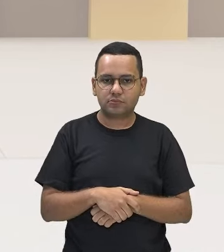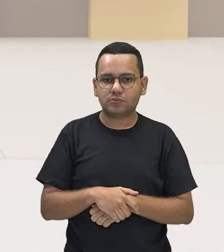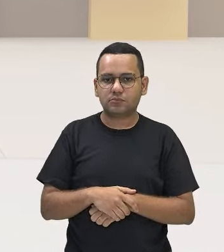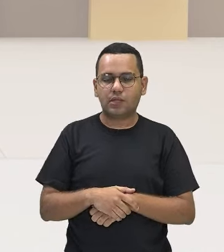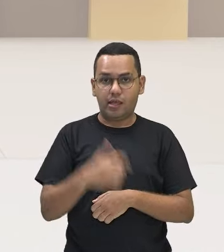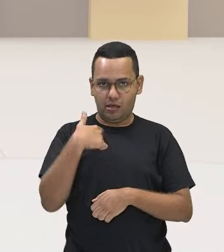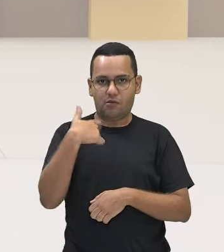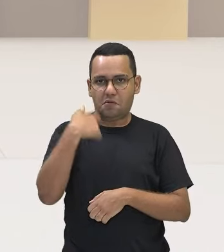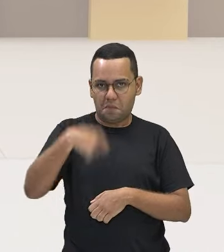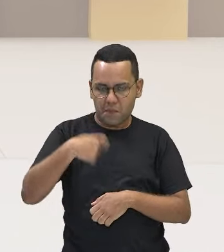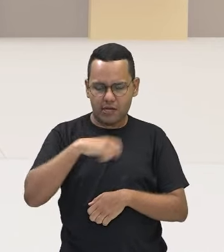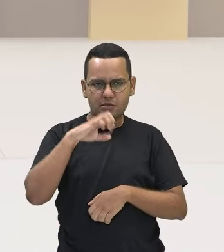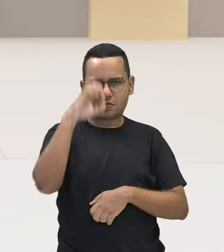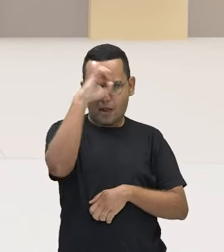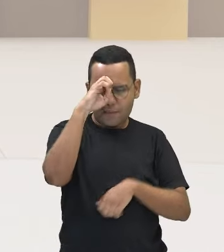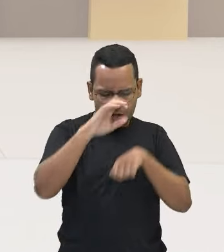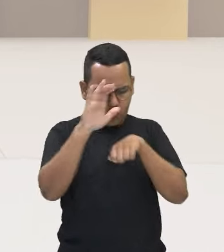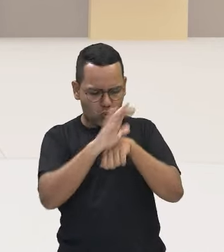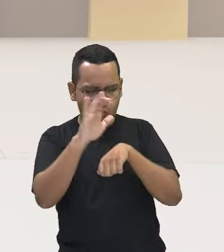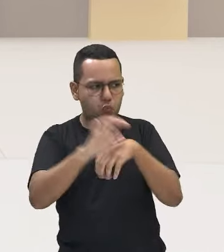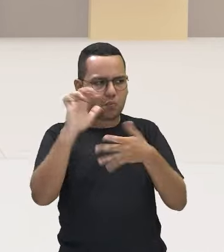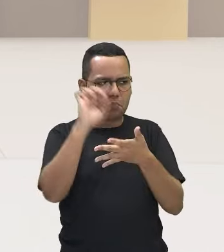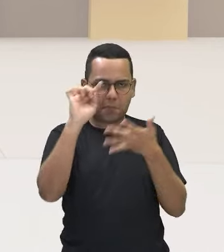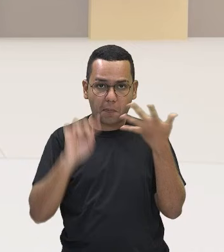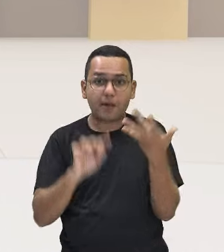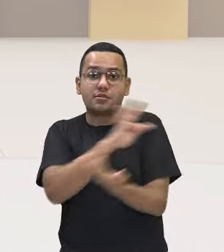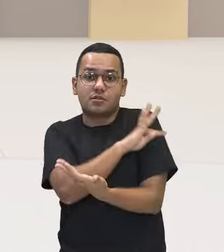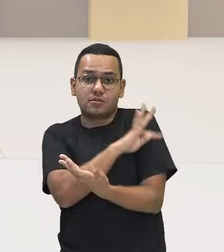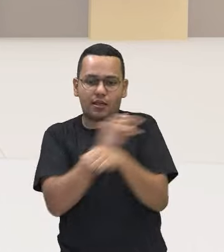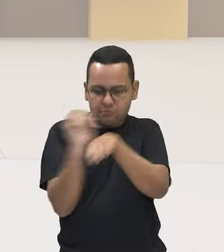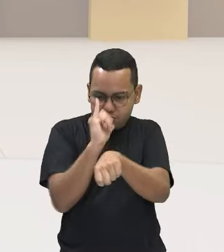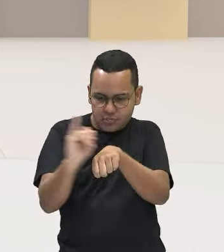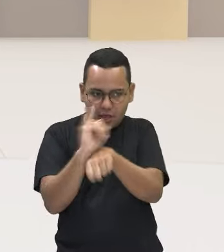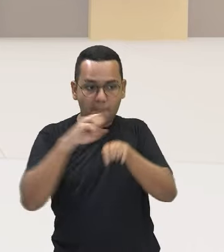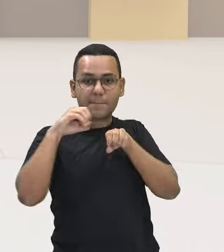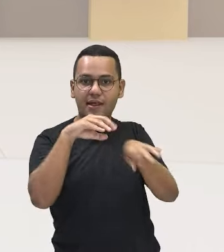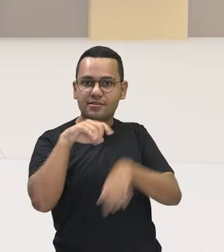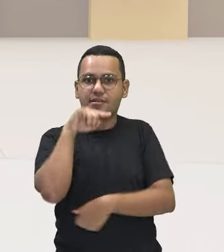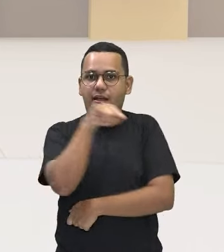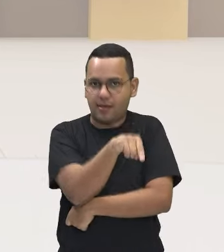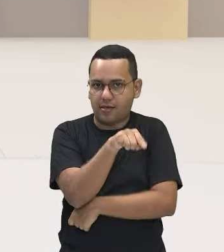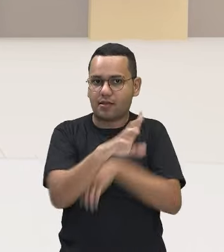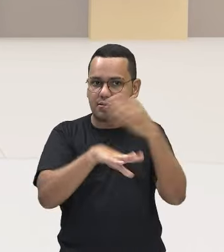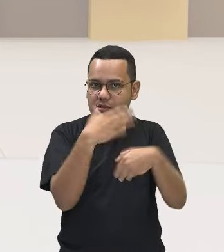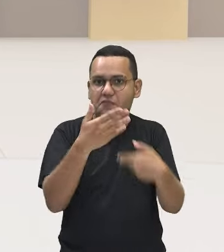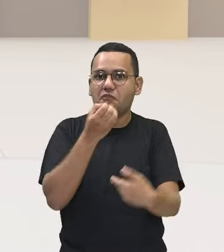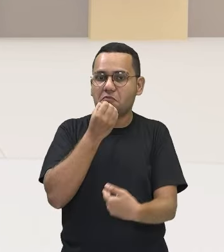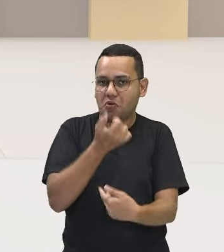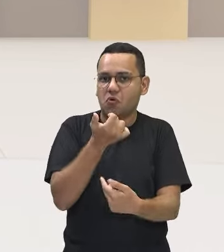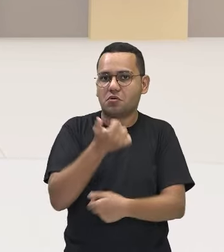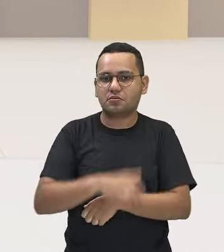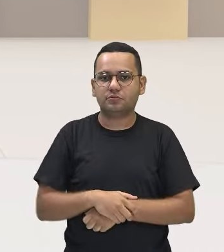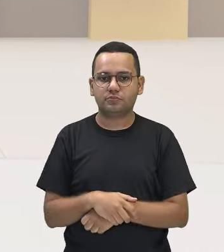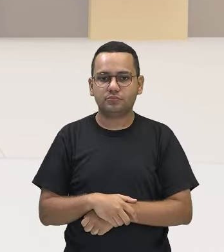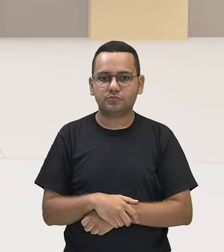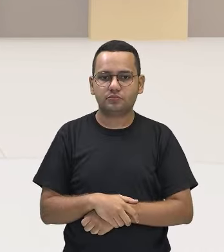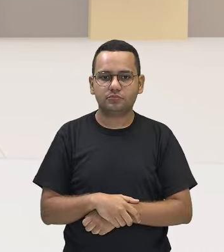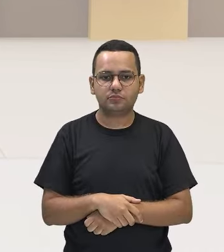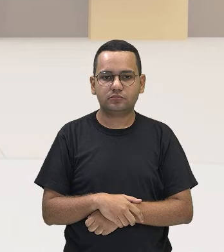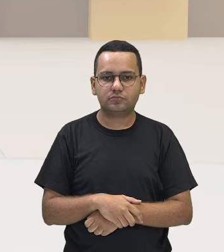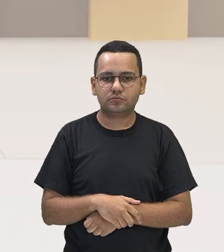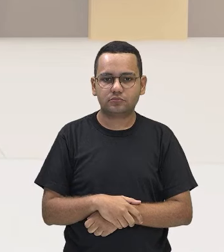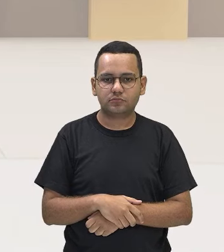jeito? Não é assim. Então, assim, você tem que já saber o que você vai fazer com o seu aluno, né? A mesma coisa no que você está pensando